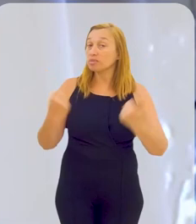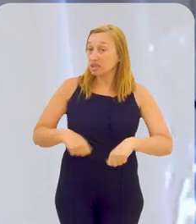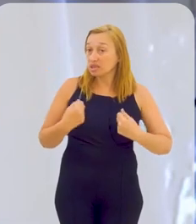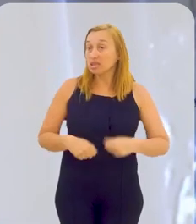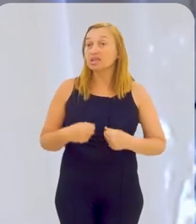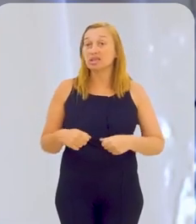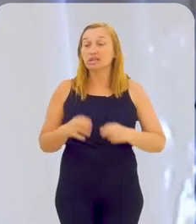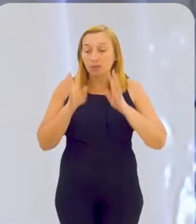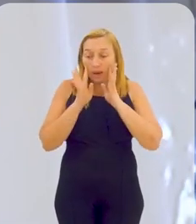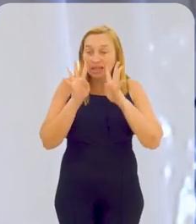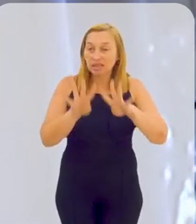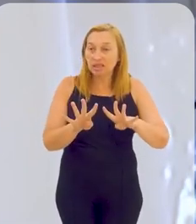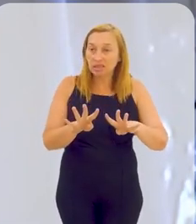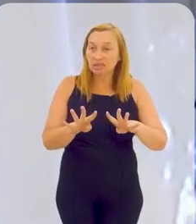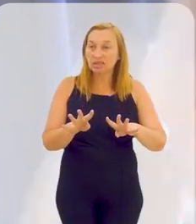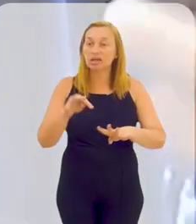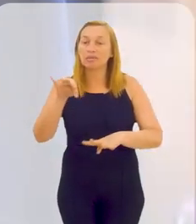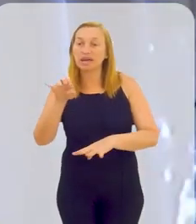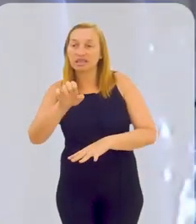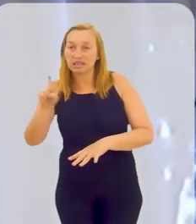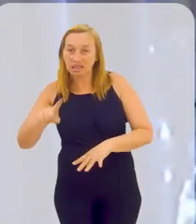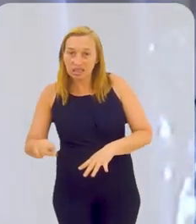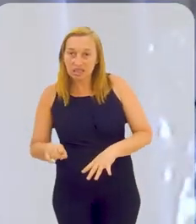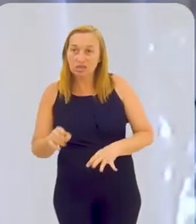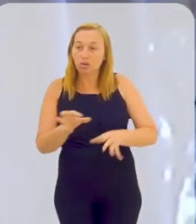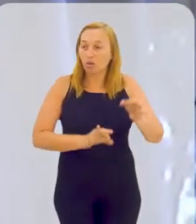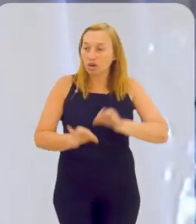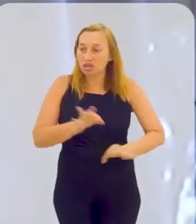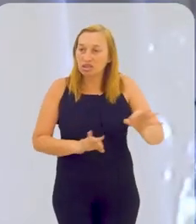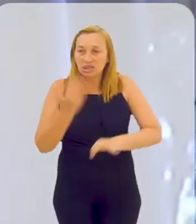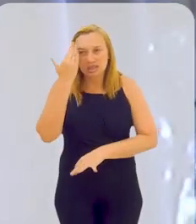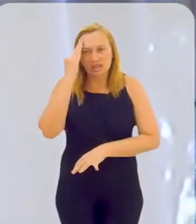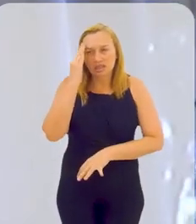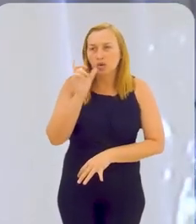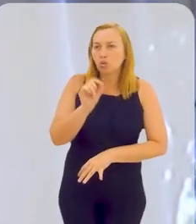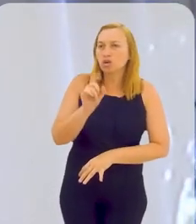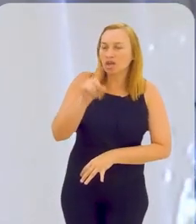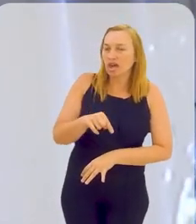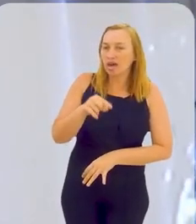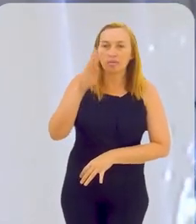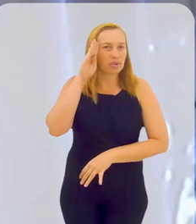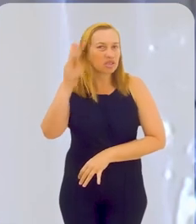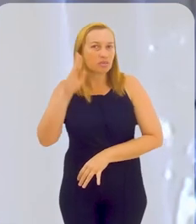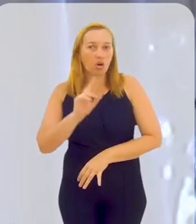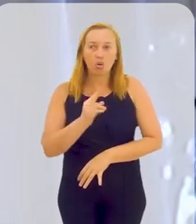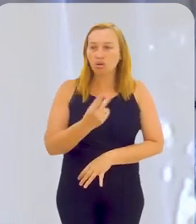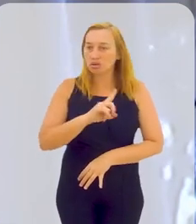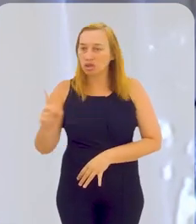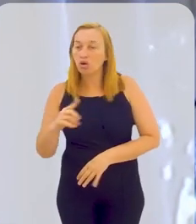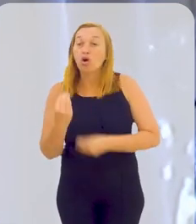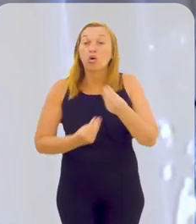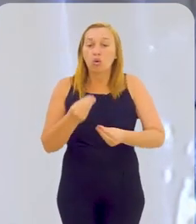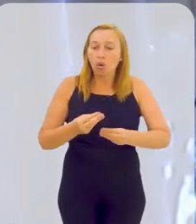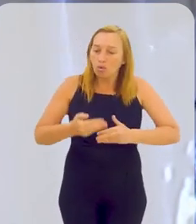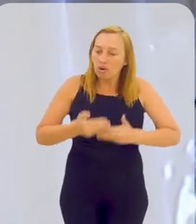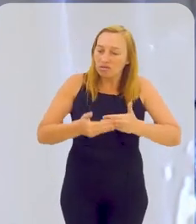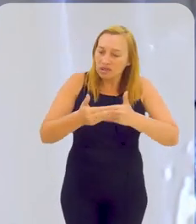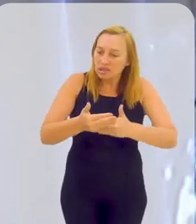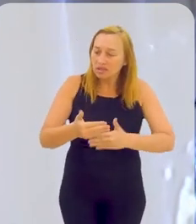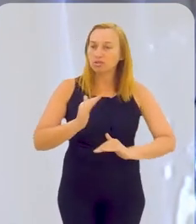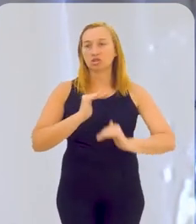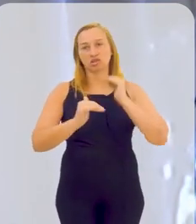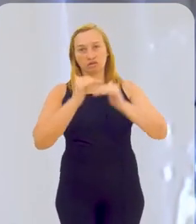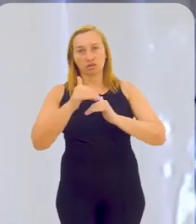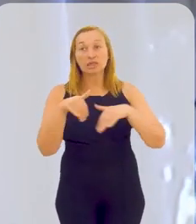que precisam ser ouvidos numa matriz organizada de entendimento do que é prioridade, não é prioridade, como isso pode ser